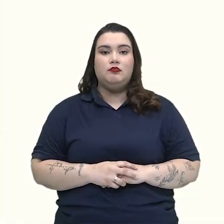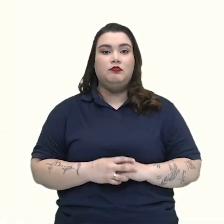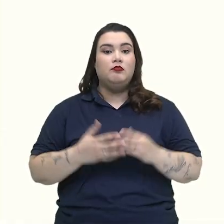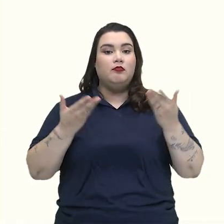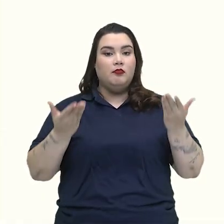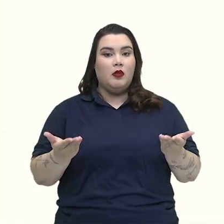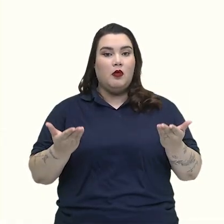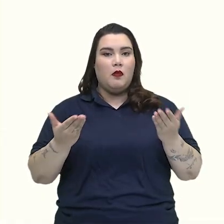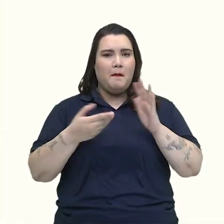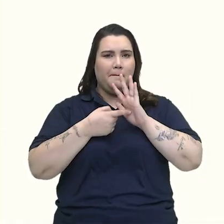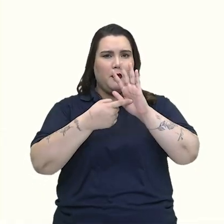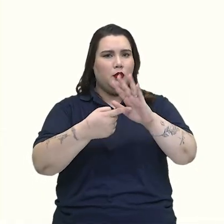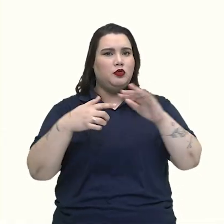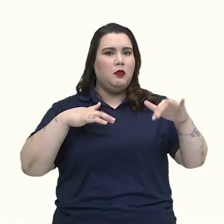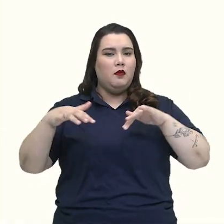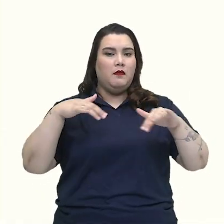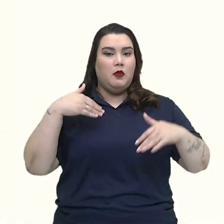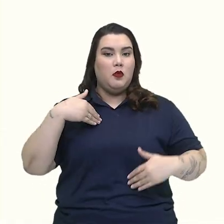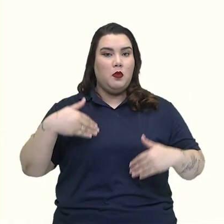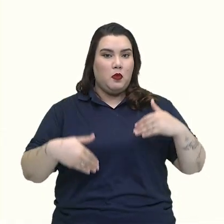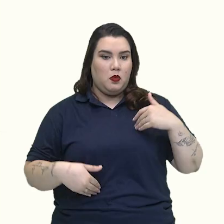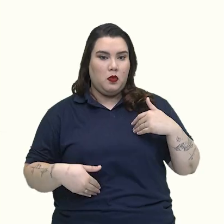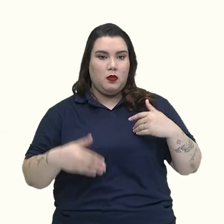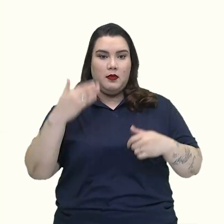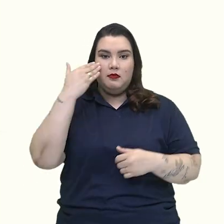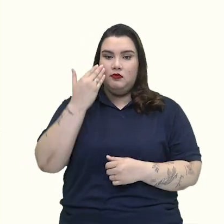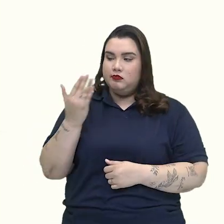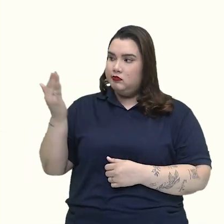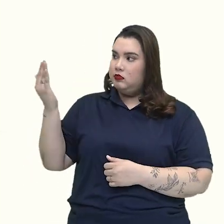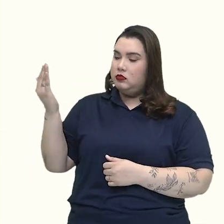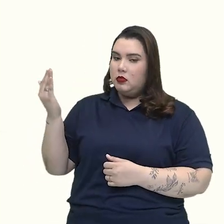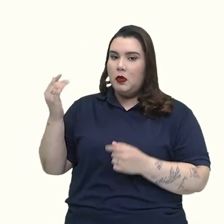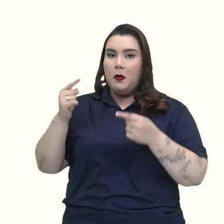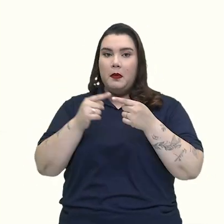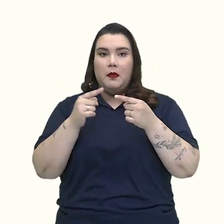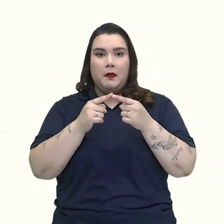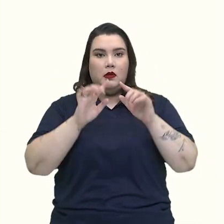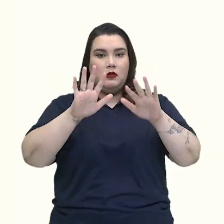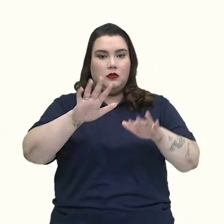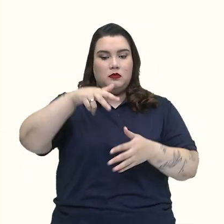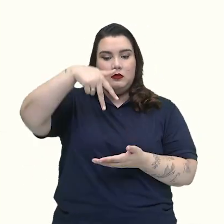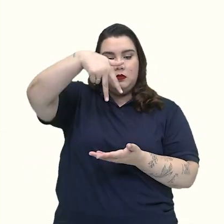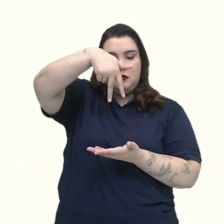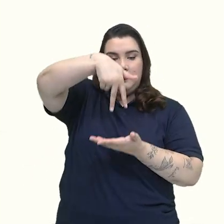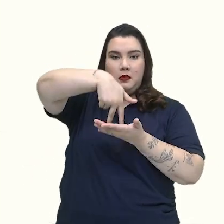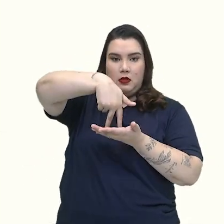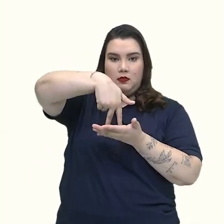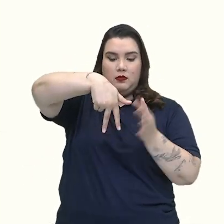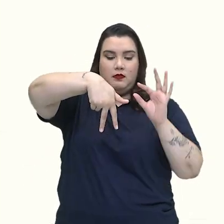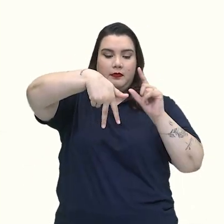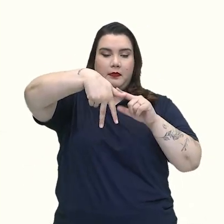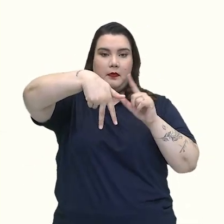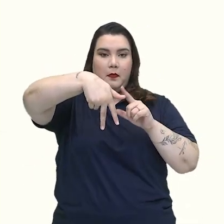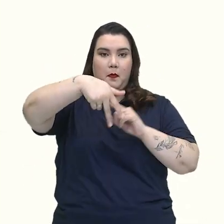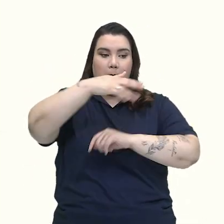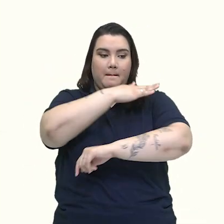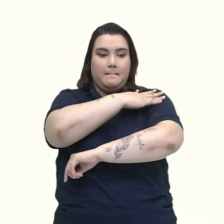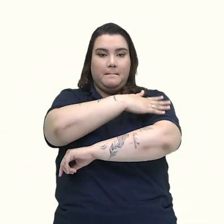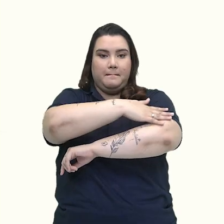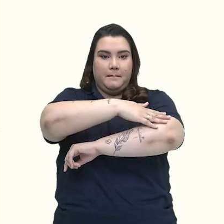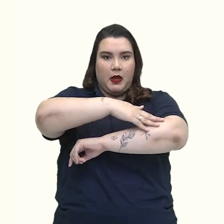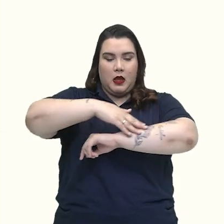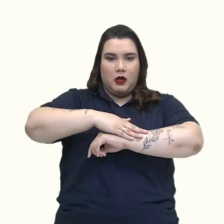vamos observar aí a função das articulações. O primeiro movimento de levantar o braço na sua